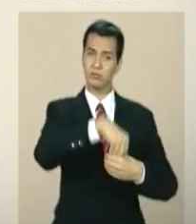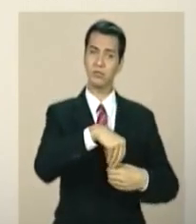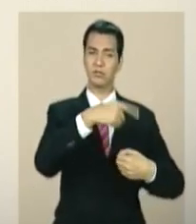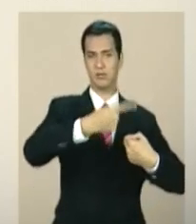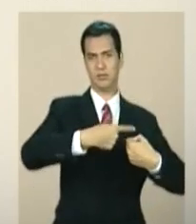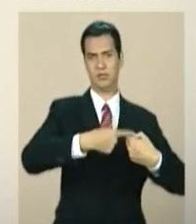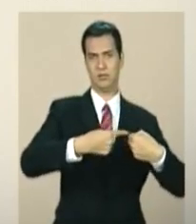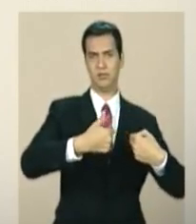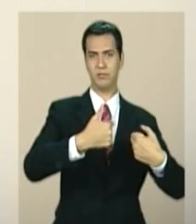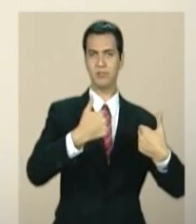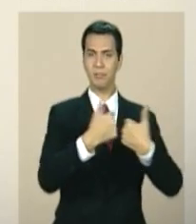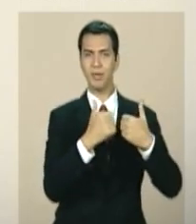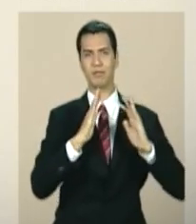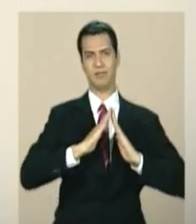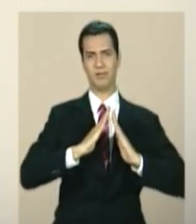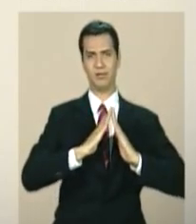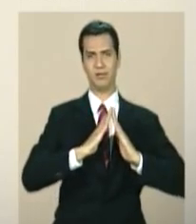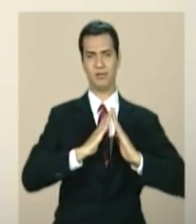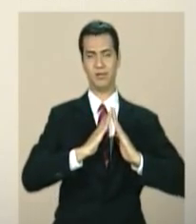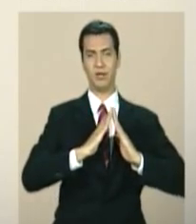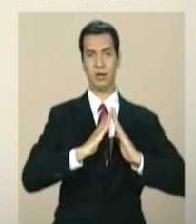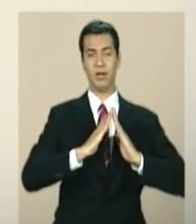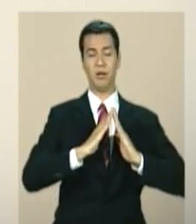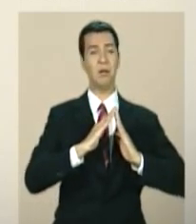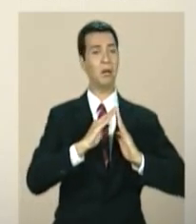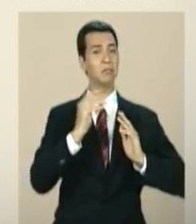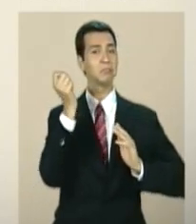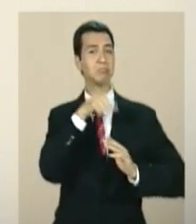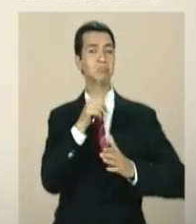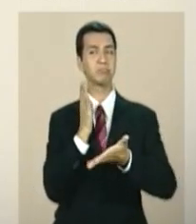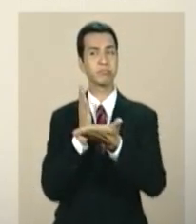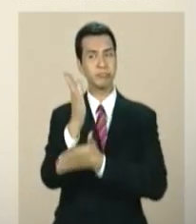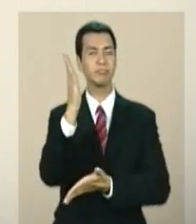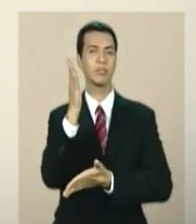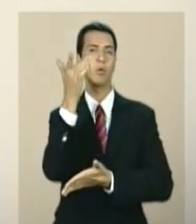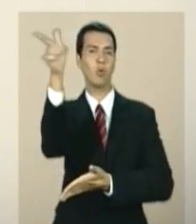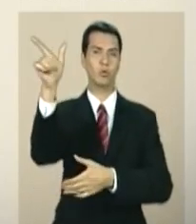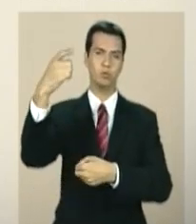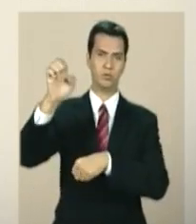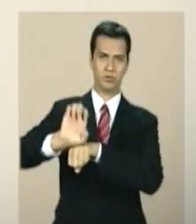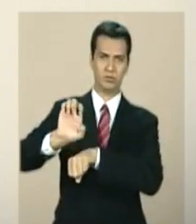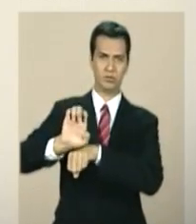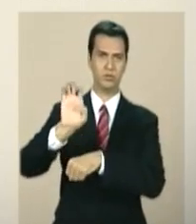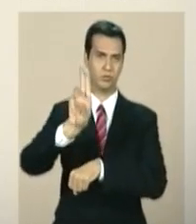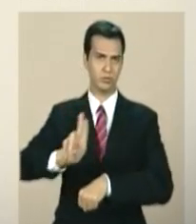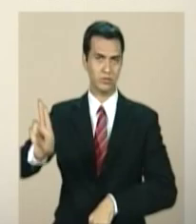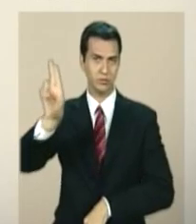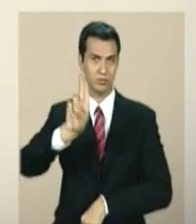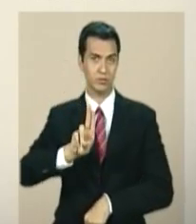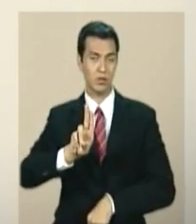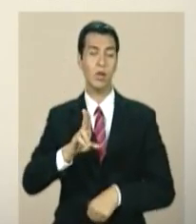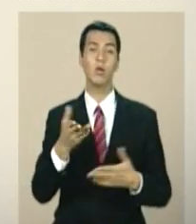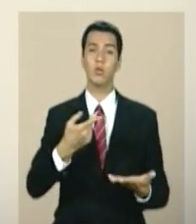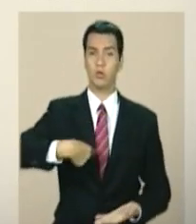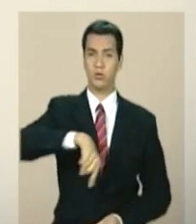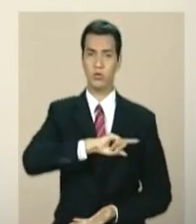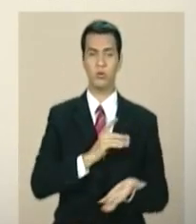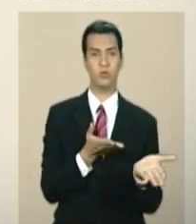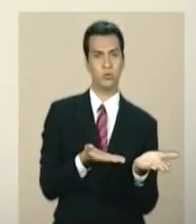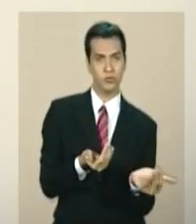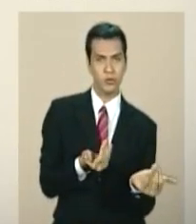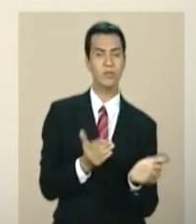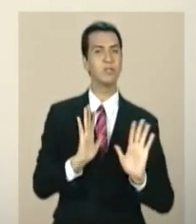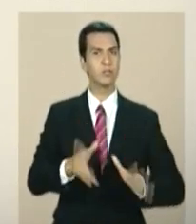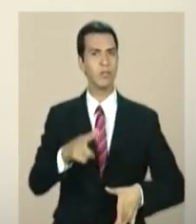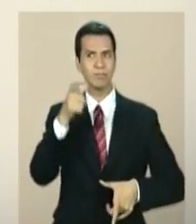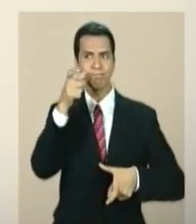cidades brasileiras olha Luciano os nossos Estudantes estão tão atentos a essas oportunidades que mais